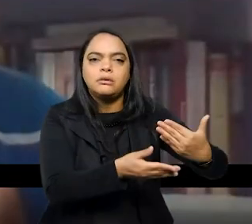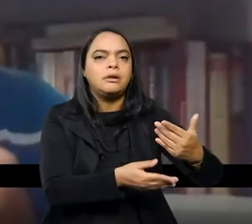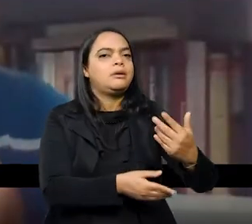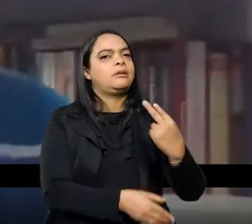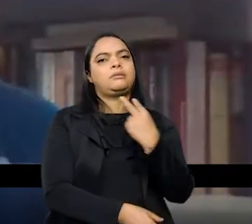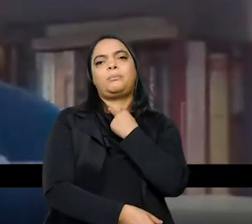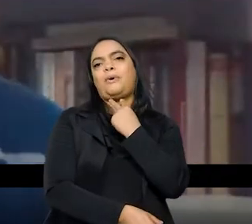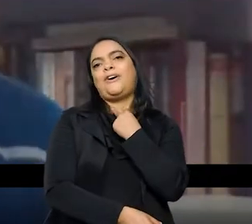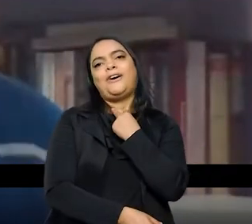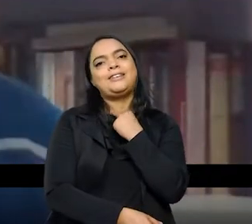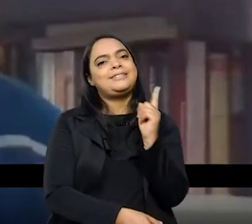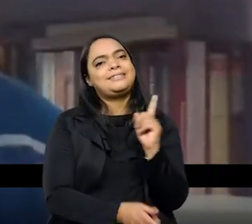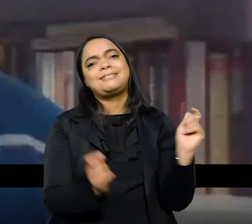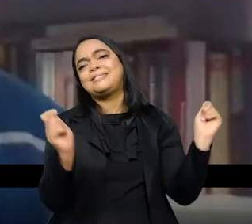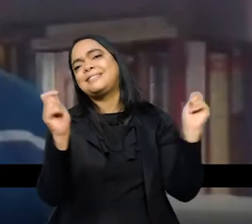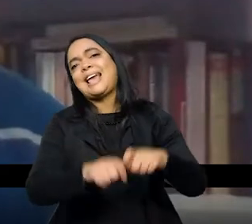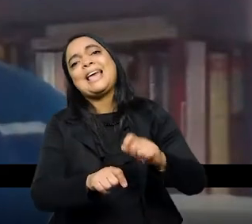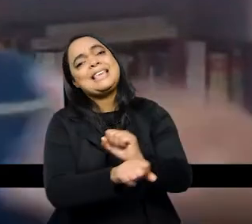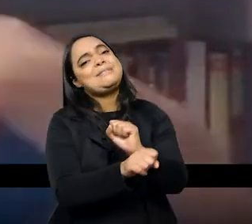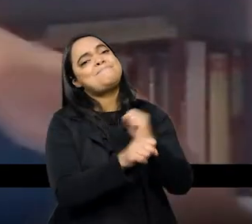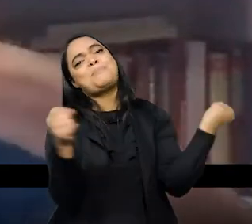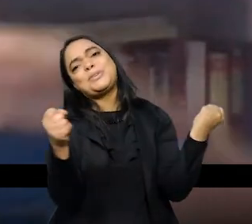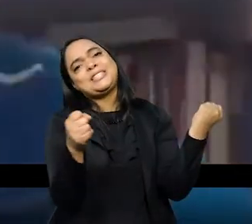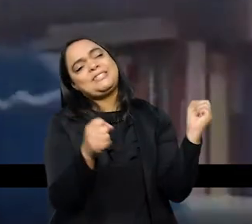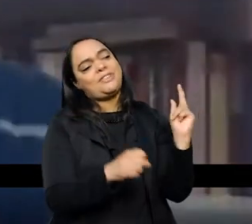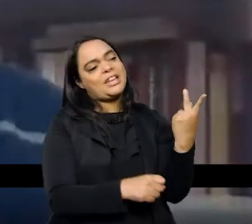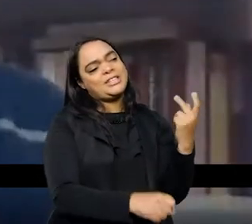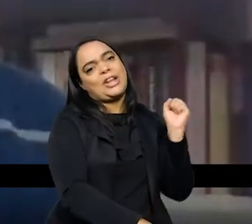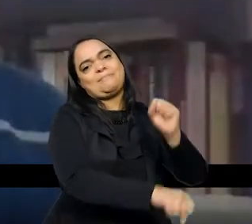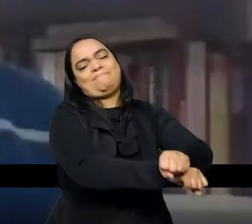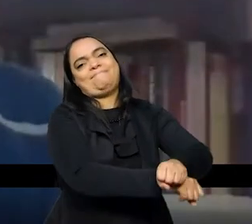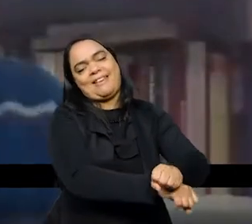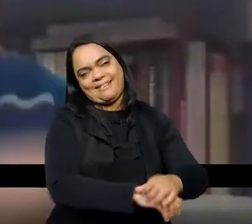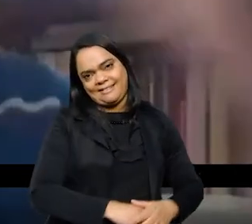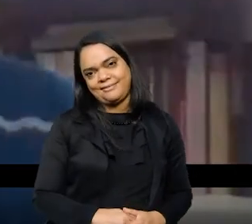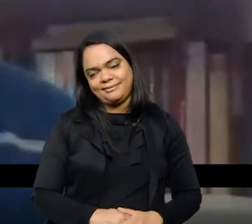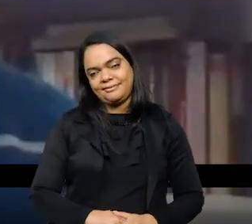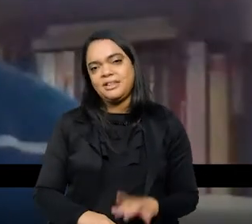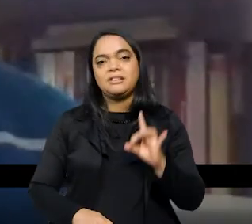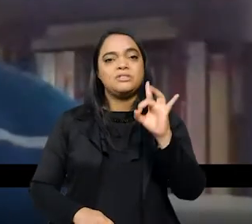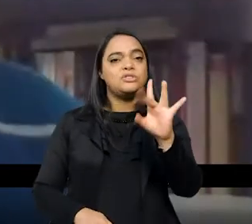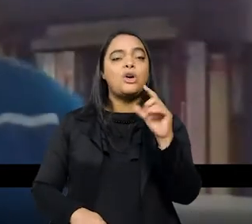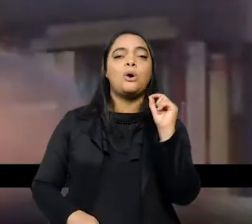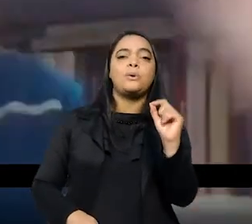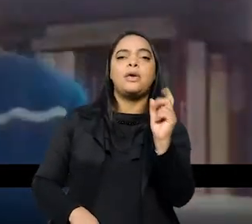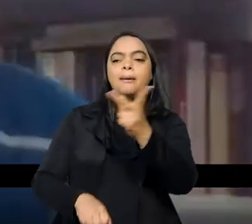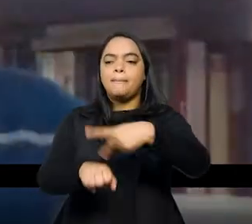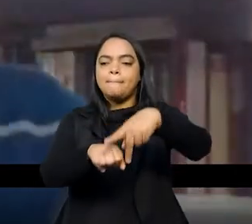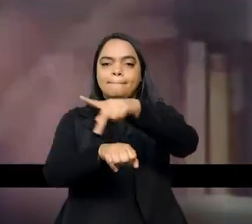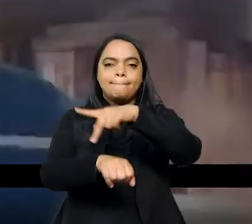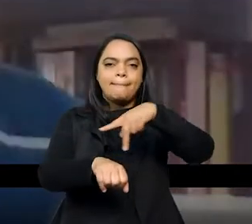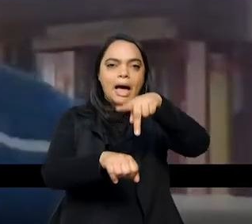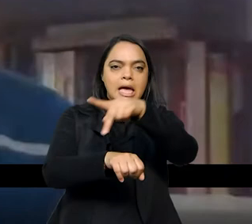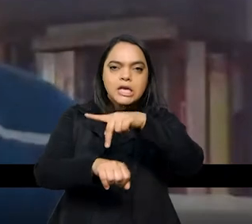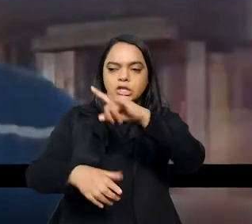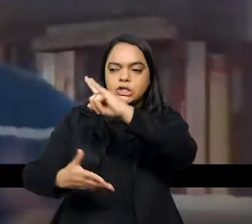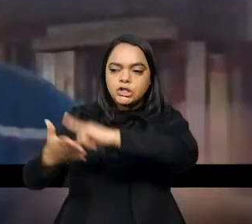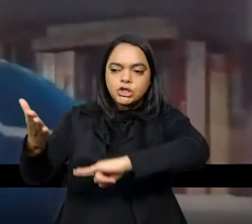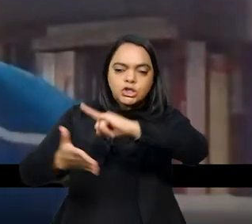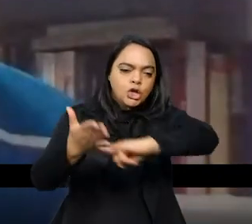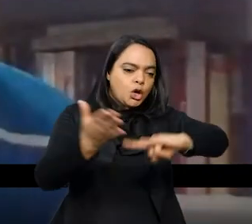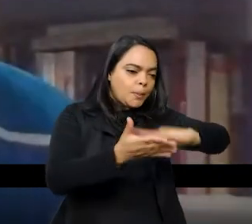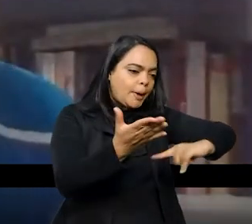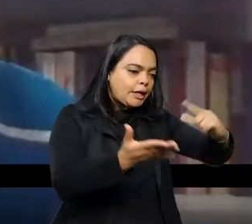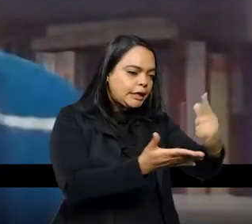É impossível frear a história. A não ser que queime todo o país, tudo que tiver de documento, todos os livros, começar a estar